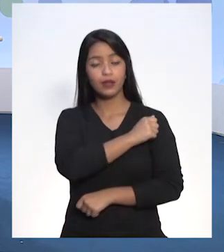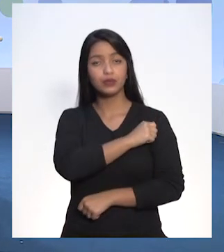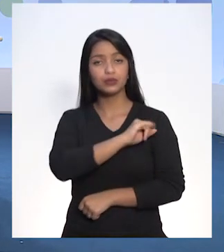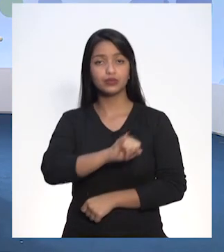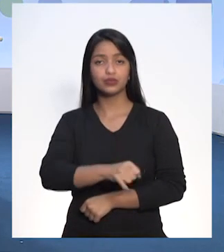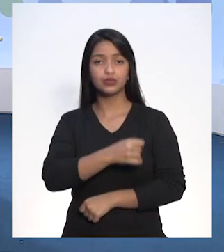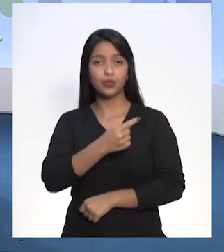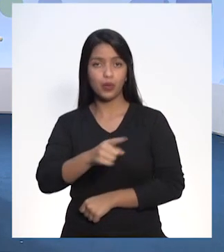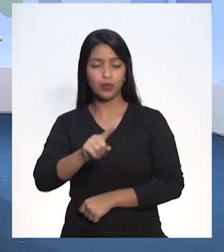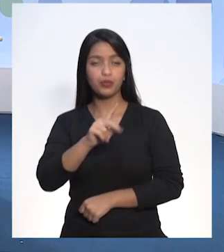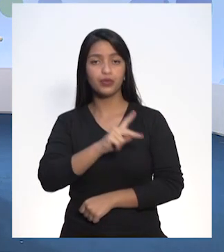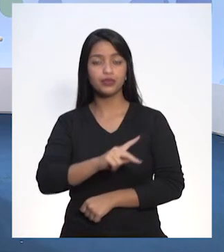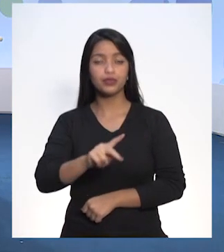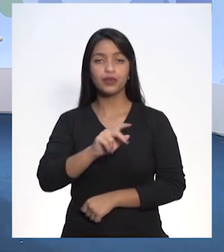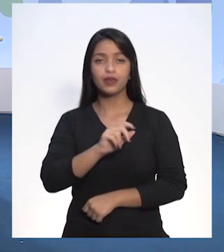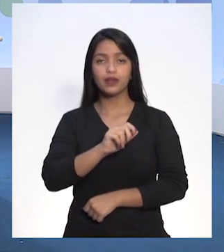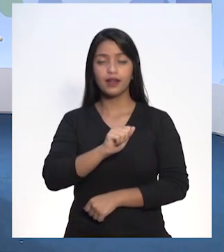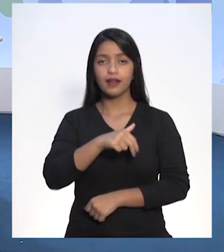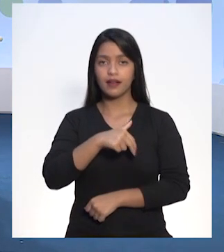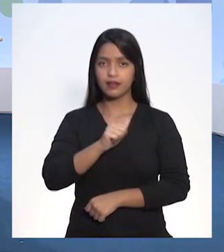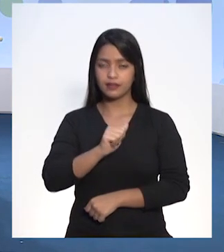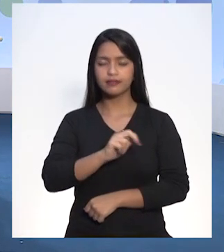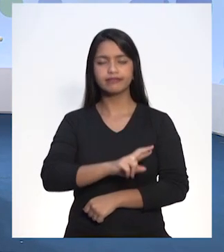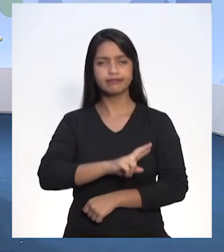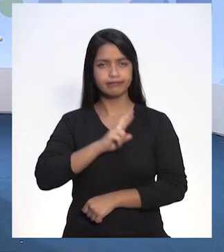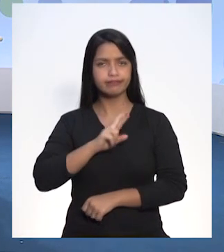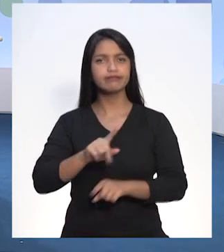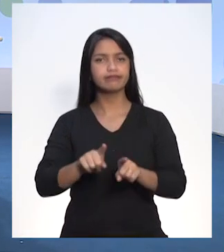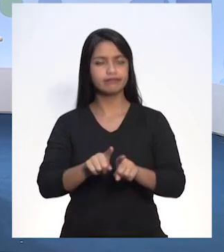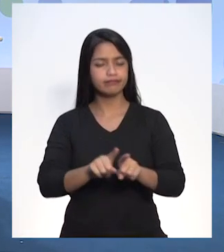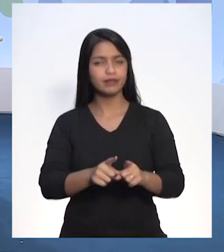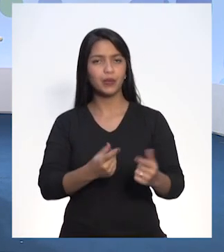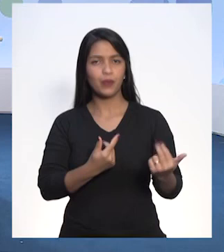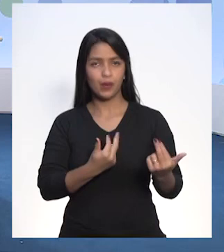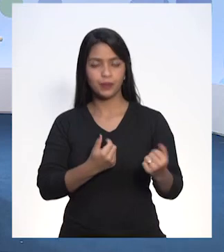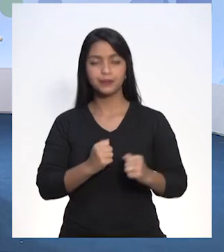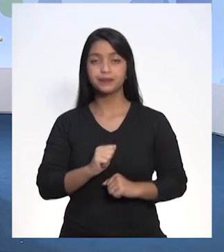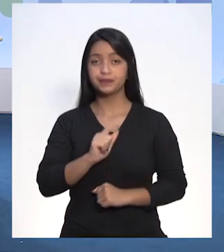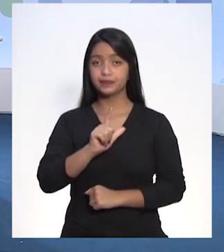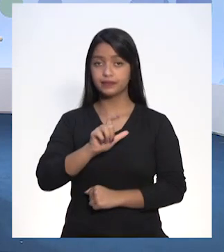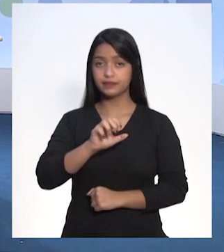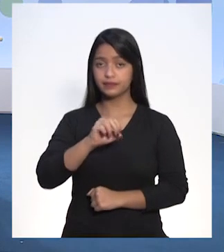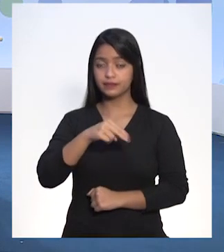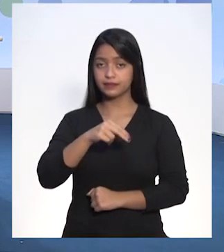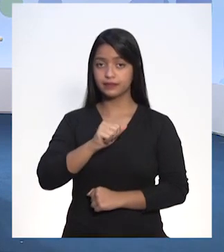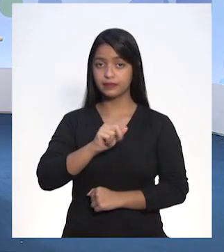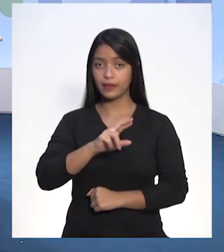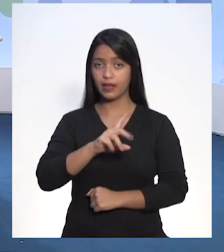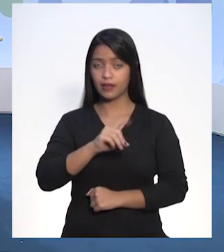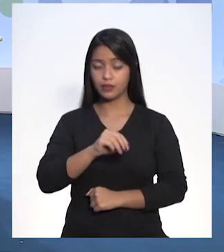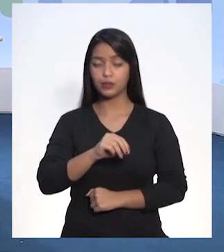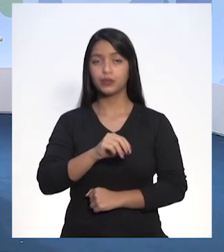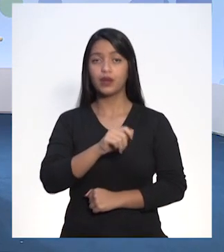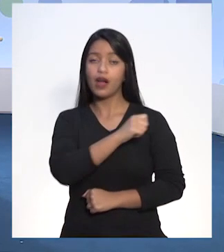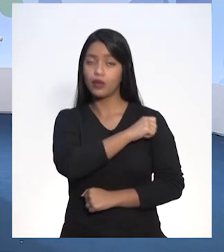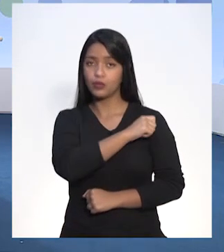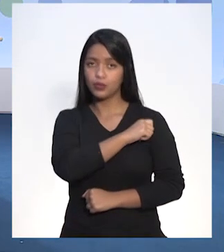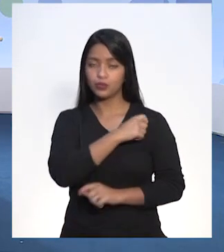teatral. O aluno Breno, da Pro Eliane, também colocou letra E, texto suporte da peça teatral.